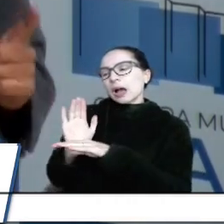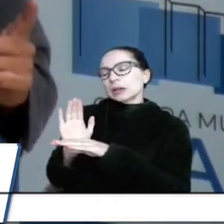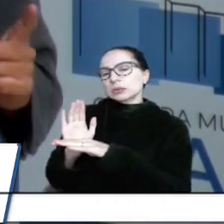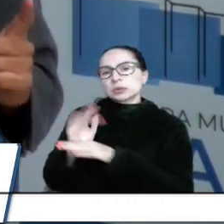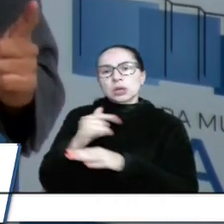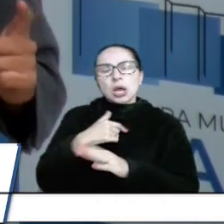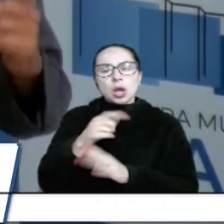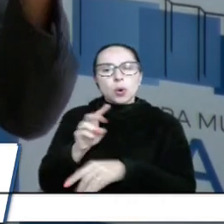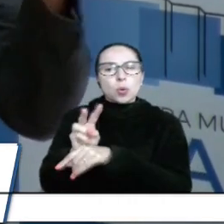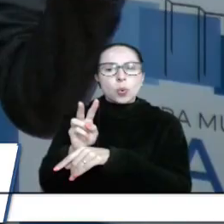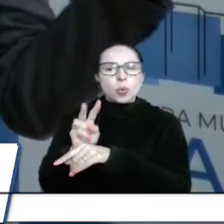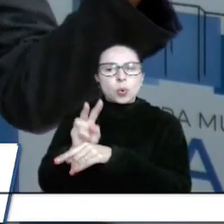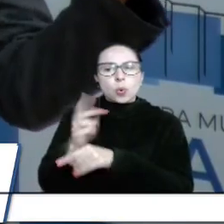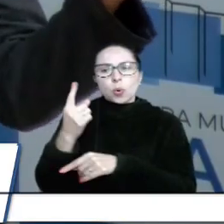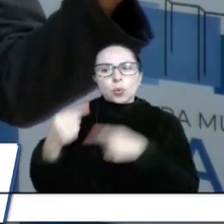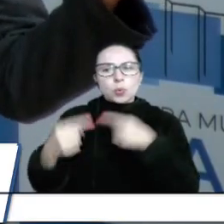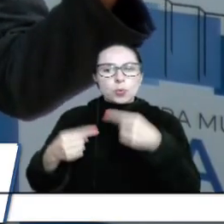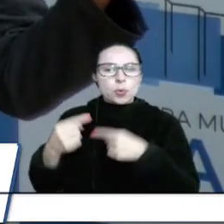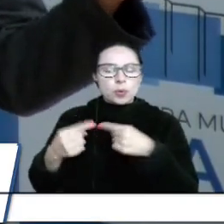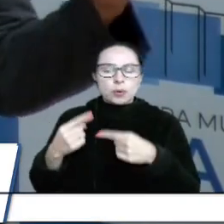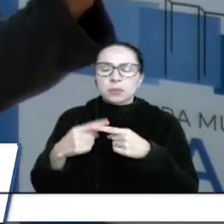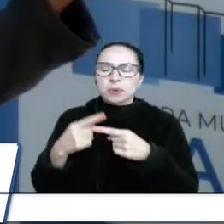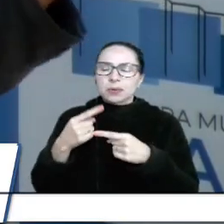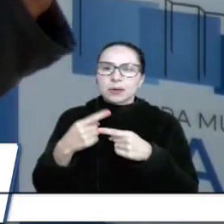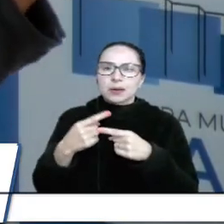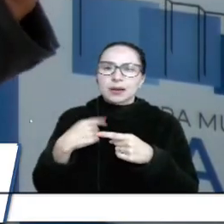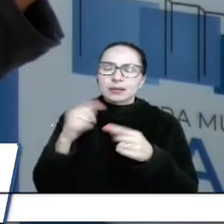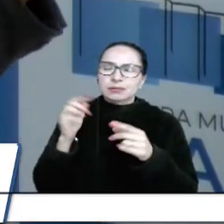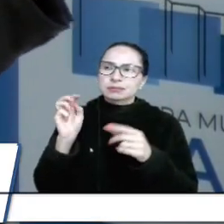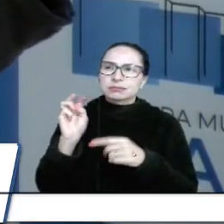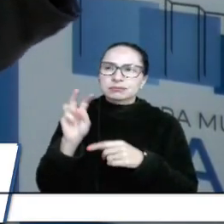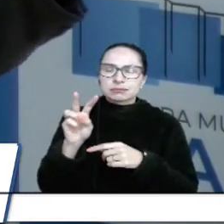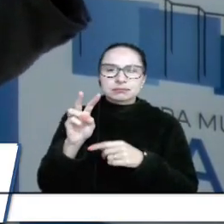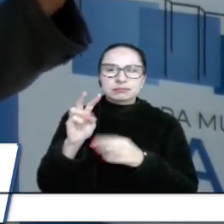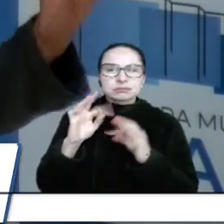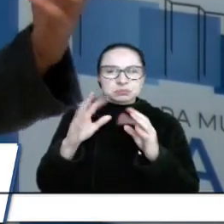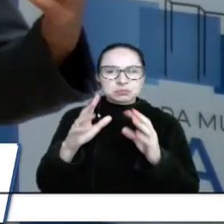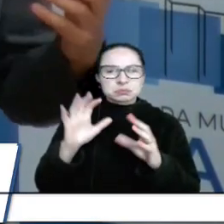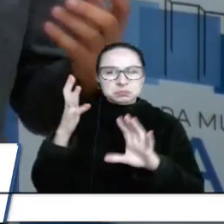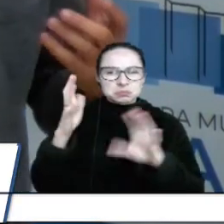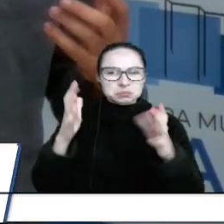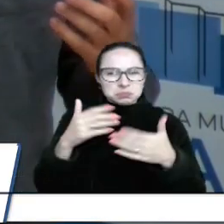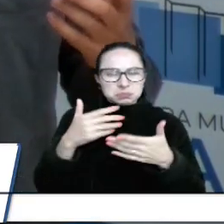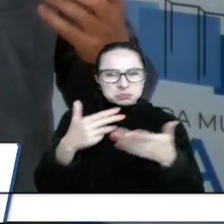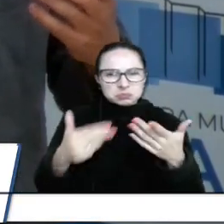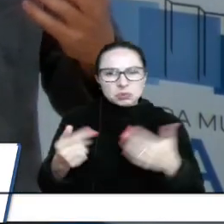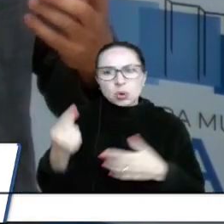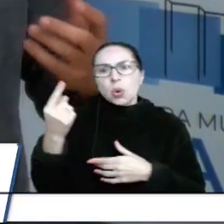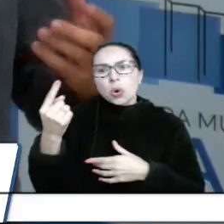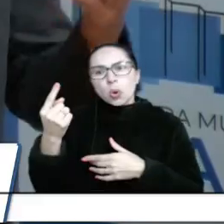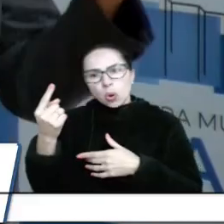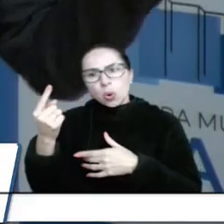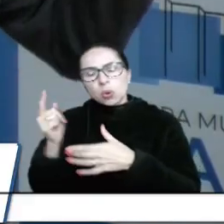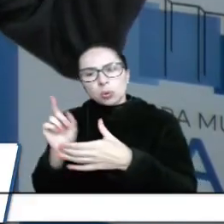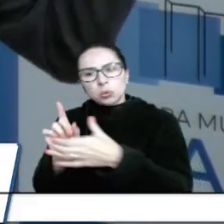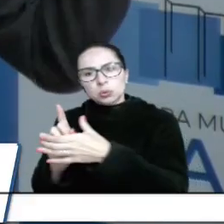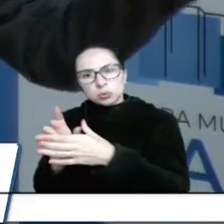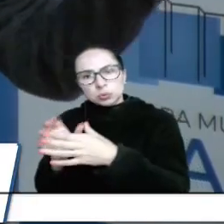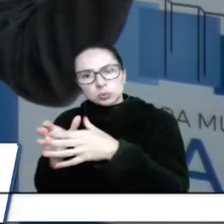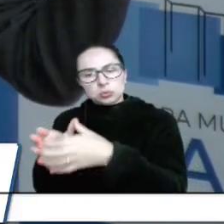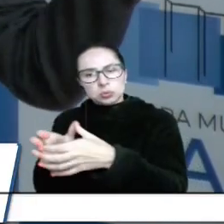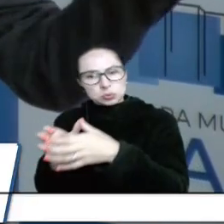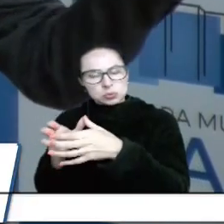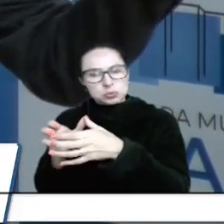nenhum político, porque quando eu olho para aquilo que a gente vê, que um faz parte da